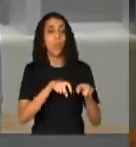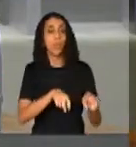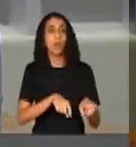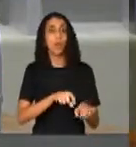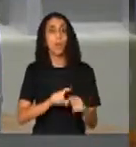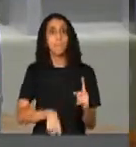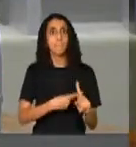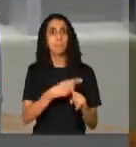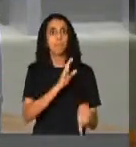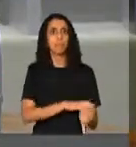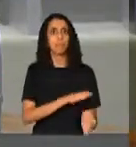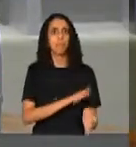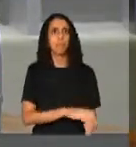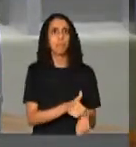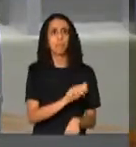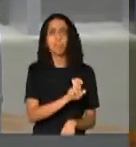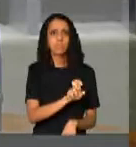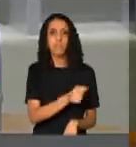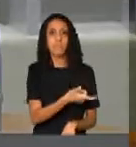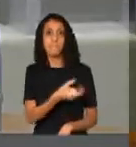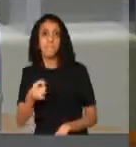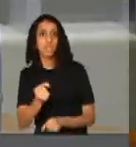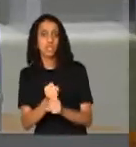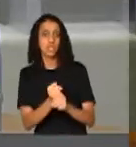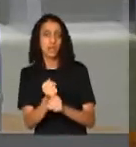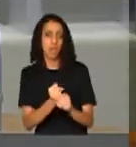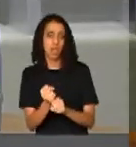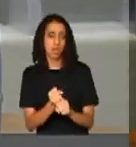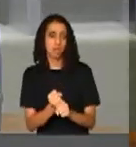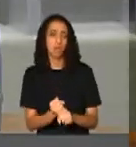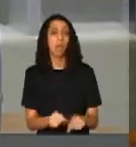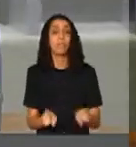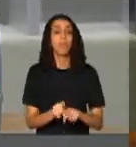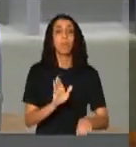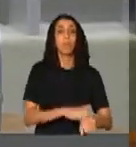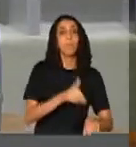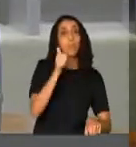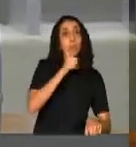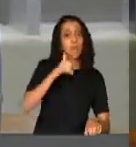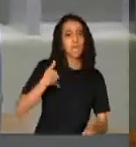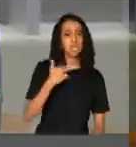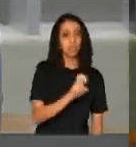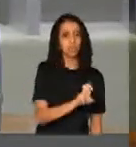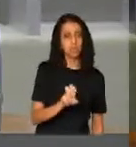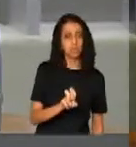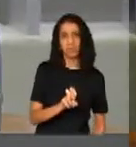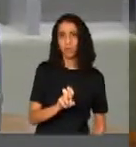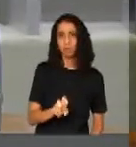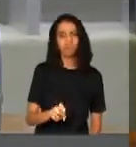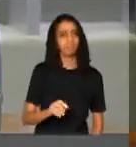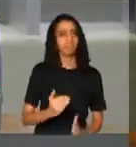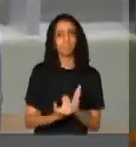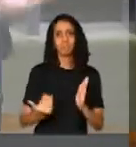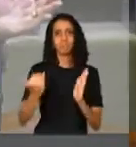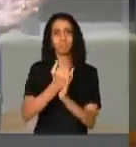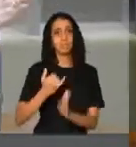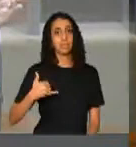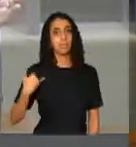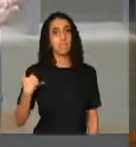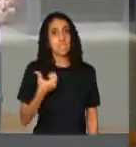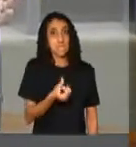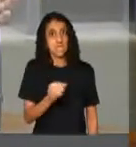tempo de contribuição de 15 para 20 anos, aumentar o tempo das mulheres de 55 para 60 anos,